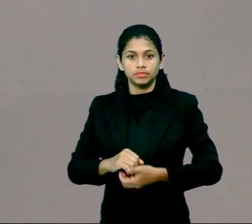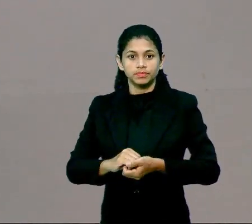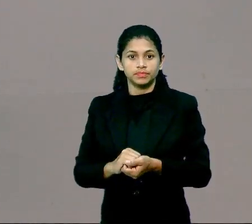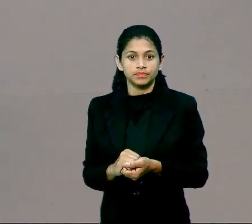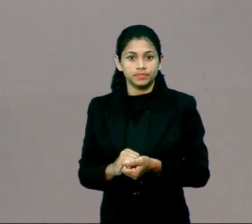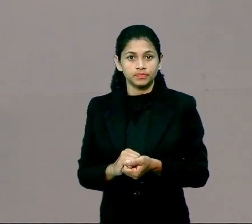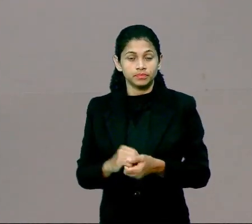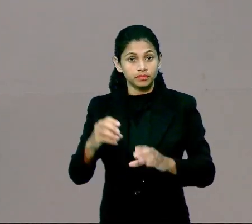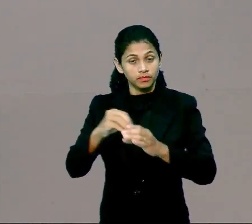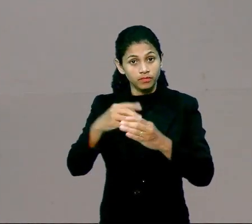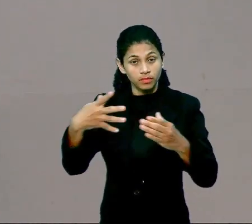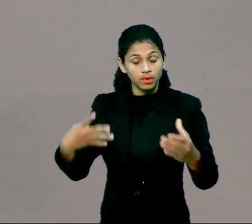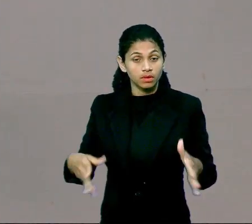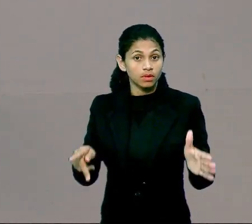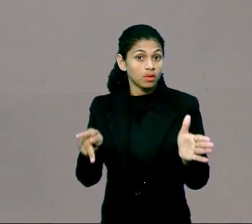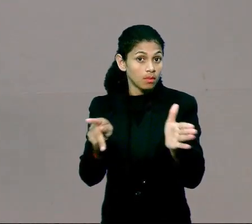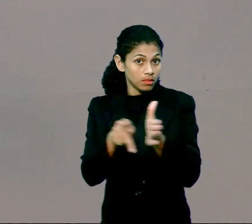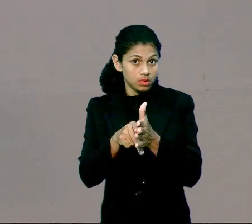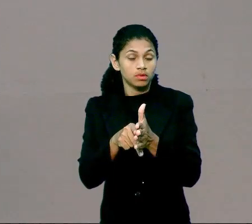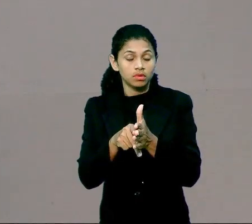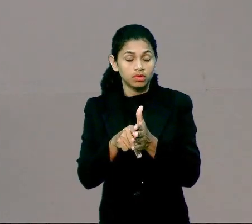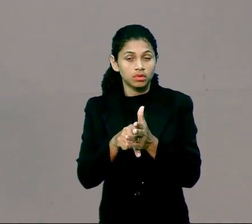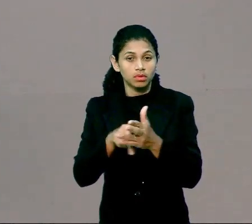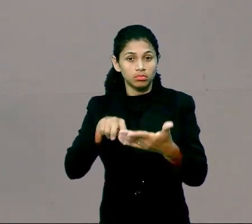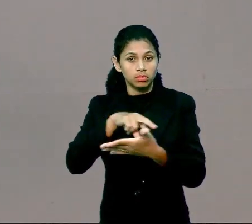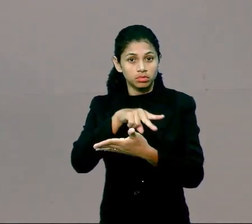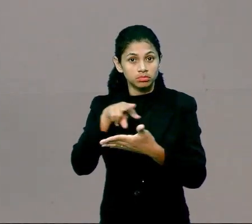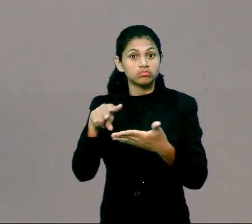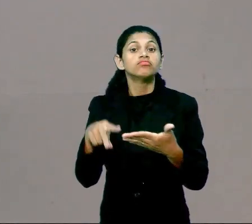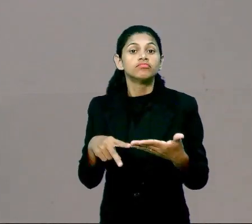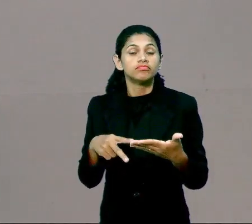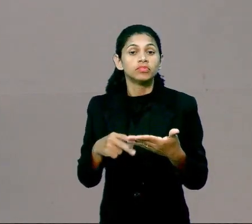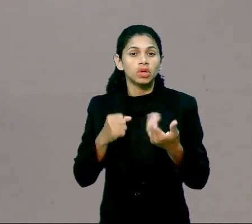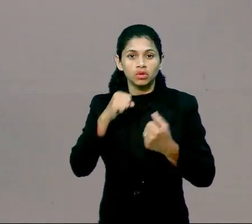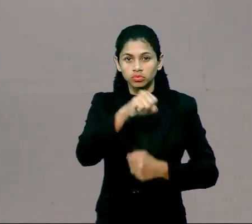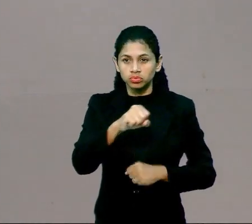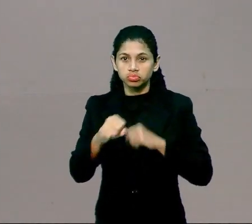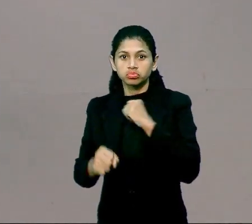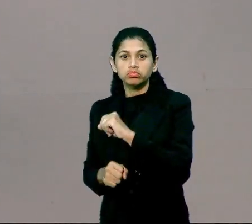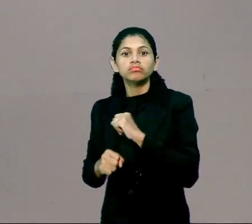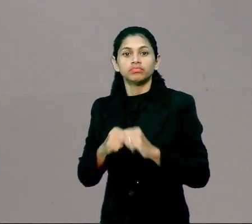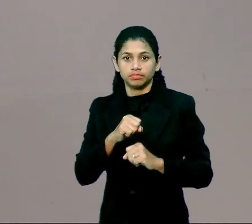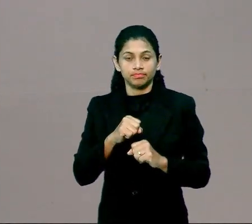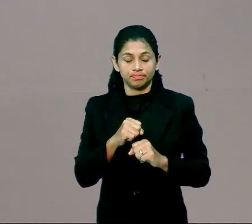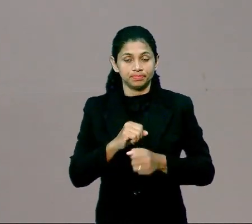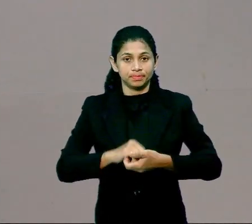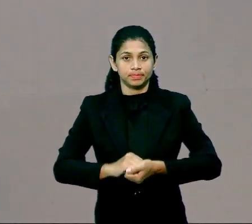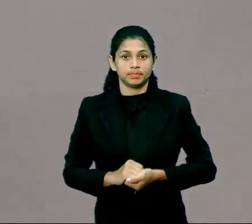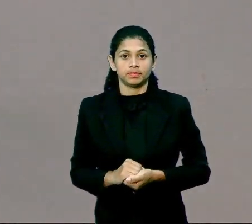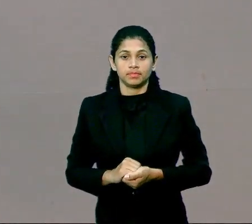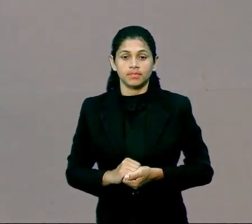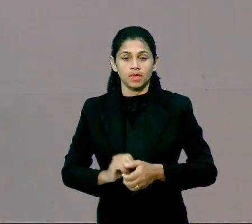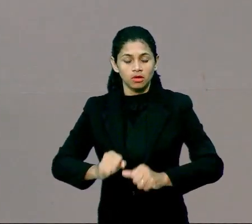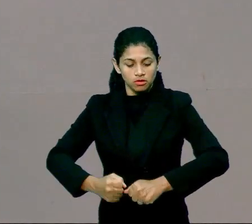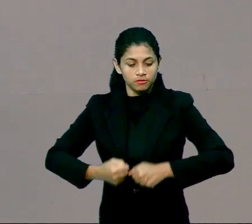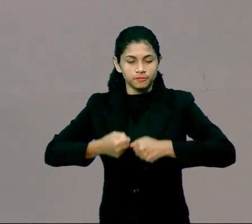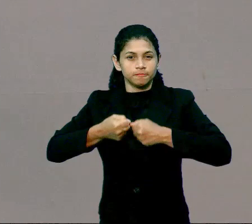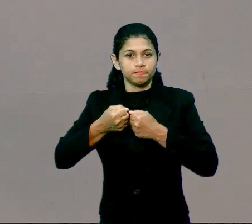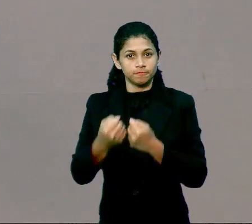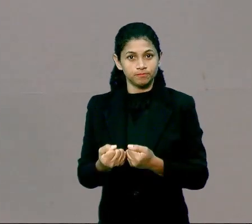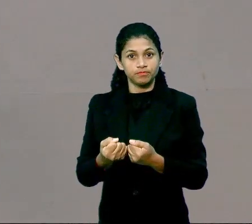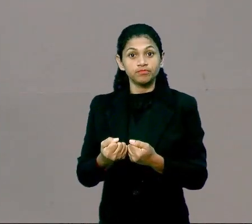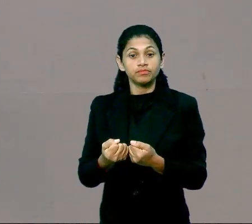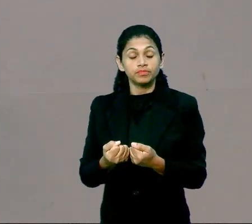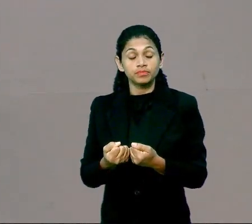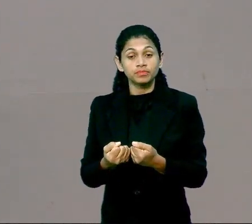essa caracterização por sumô, por exemplo, corpos mais robustos, com força, que trabalha esse aspecto de força, mas